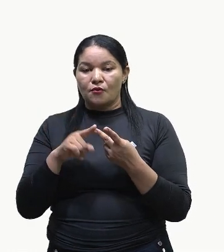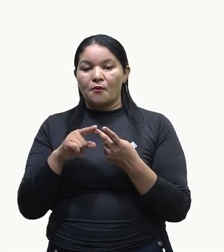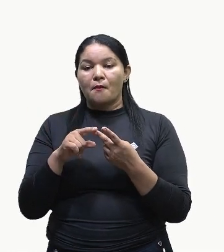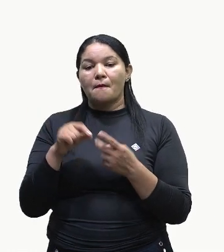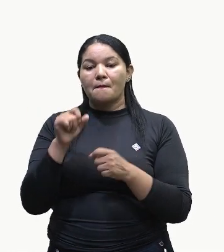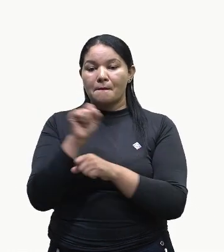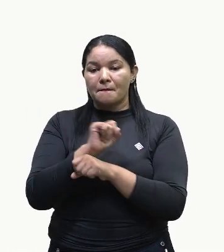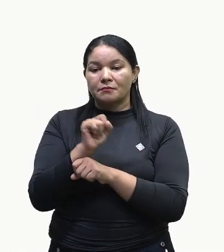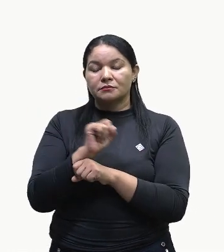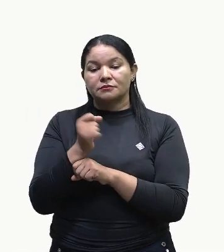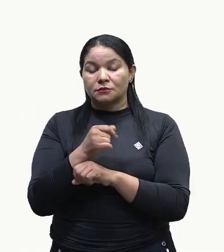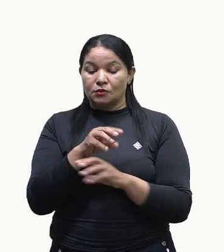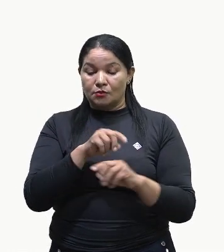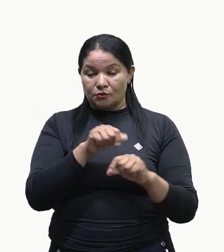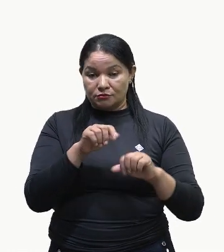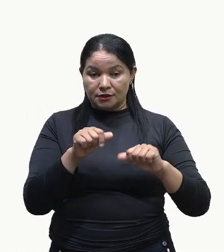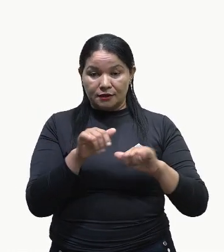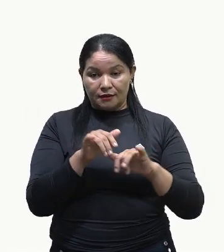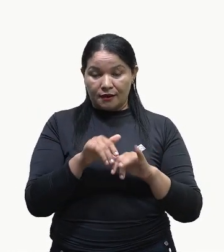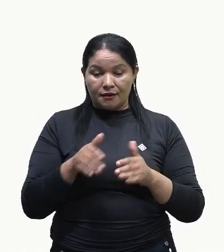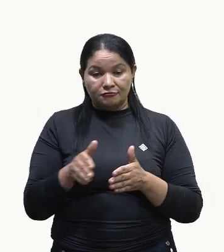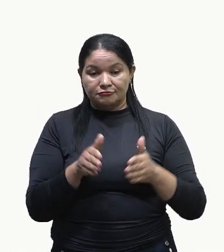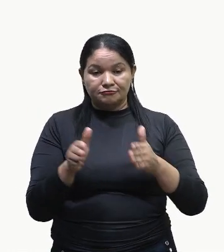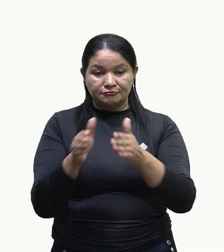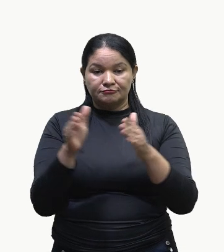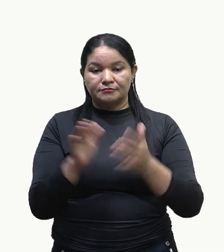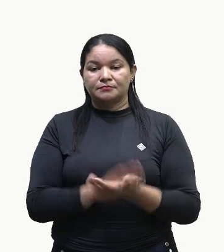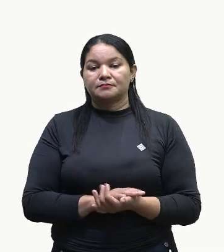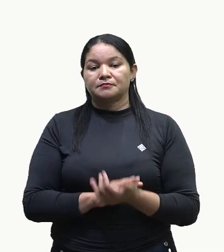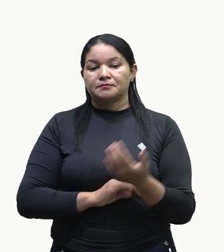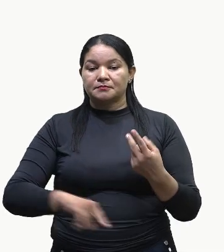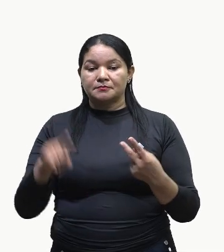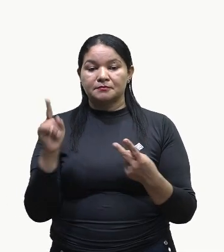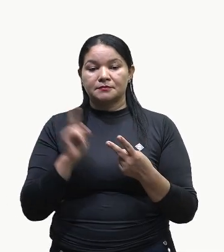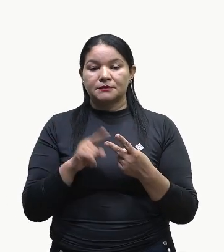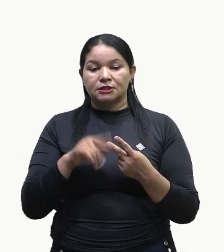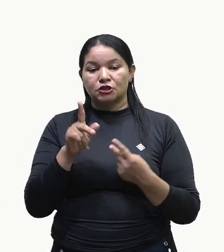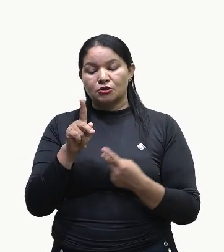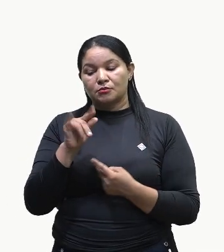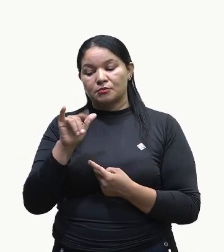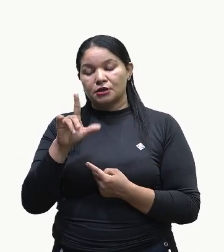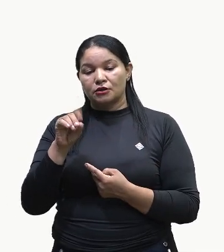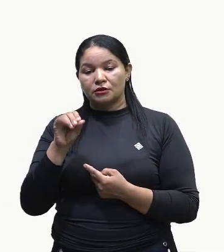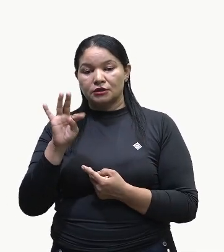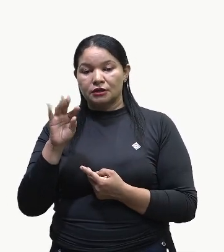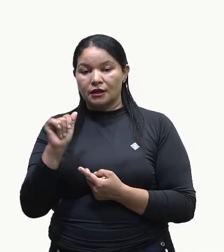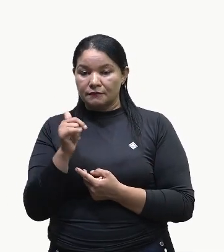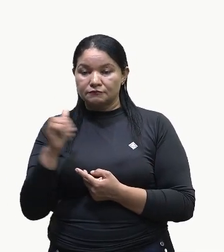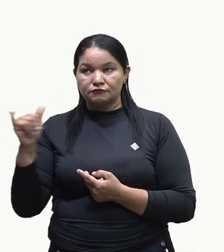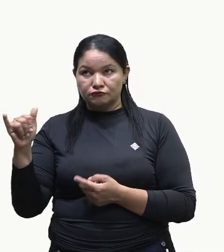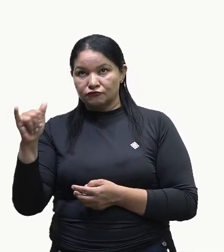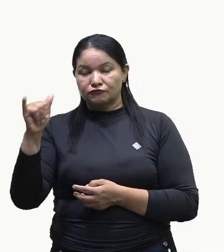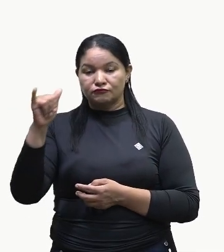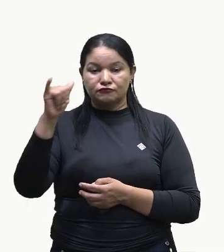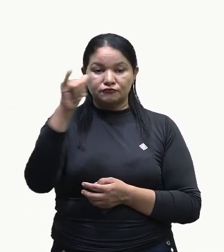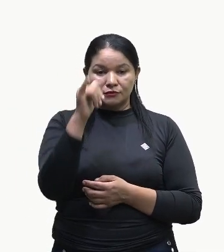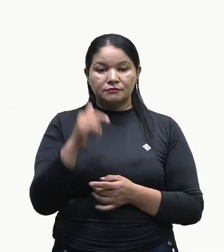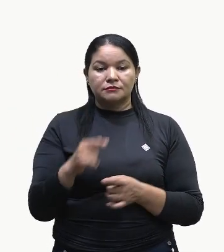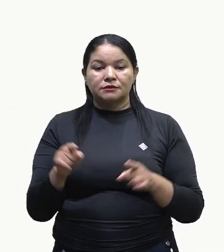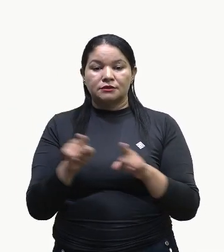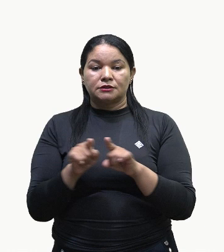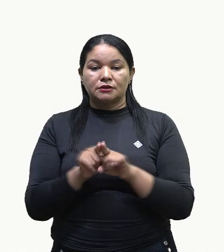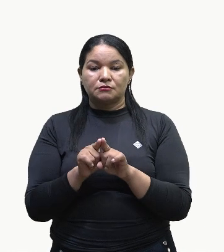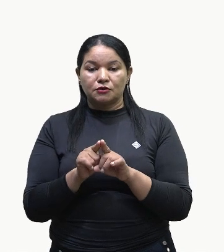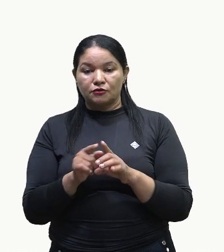por tierra, pilotar para o transporte aéreo, tripular